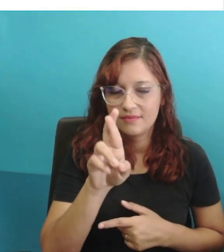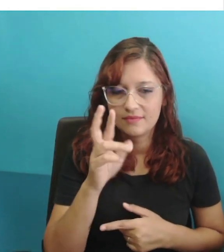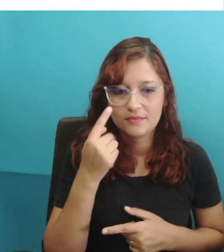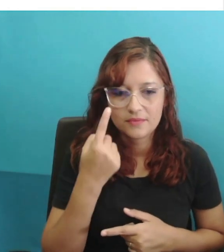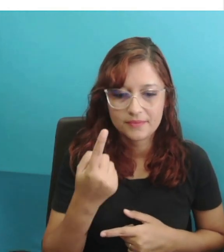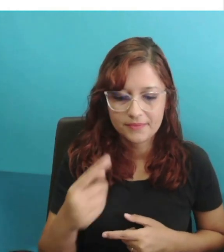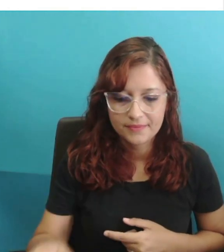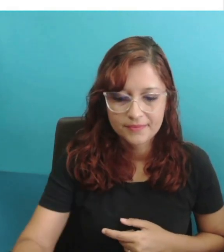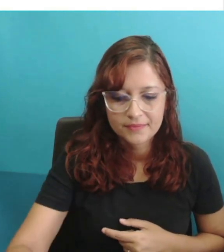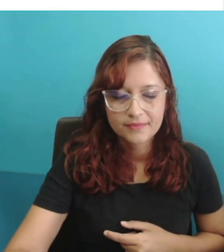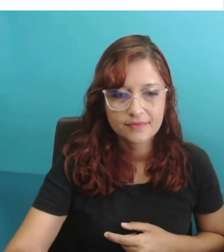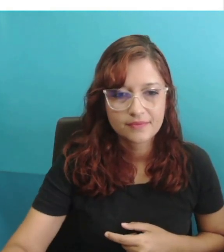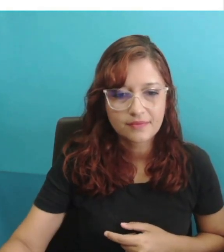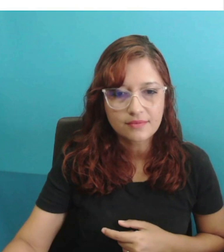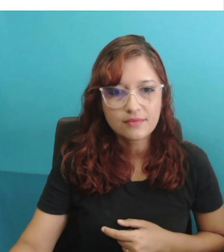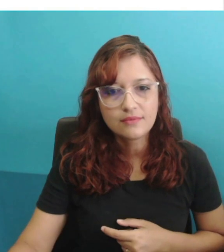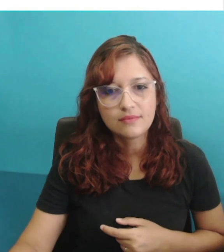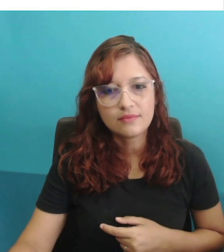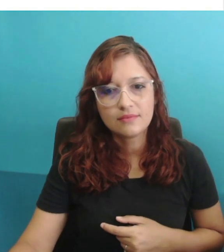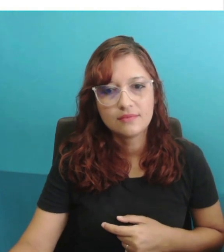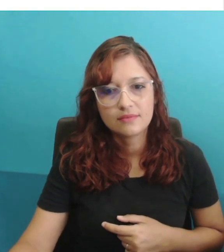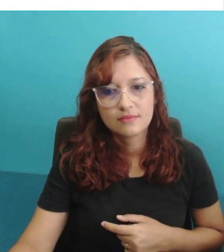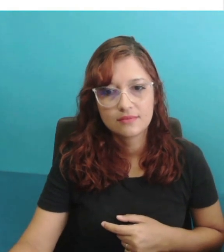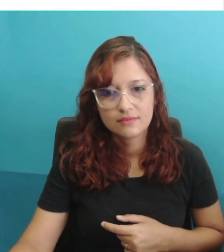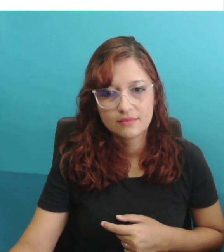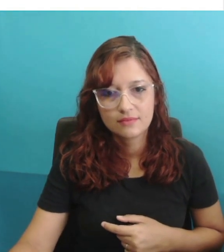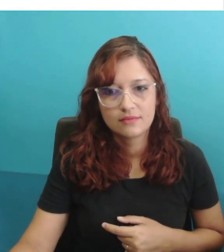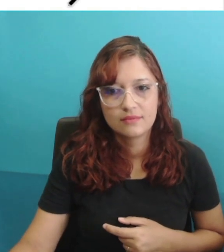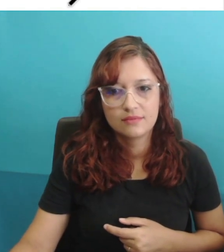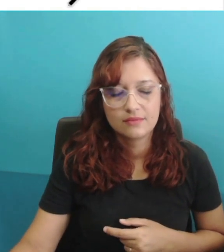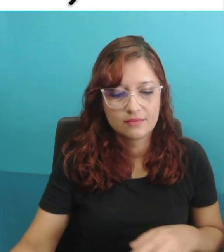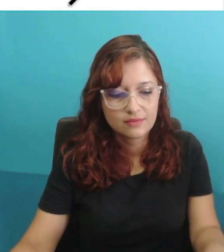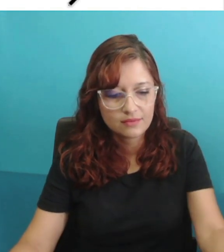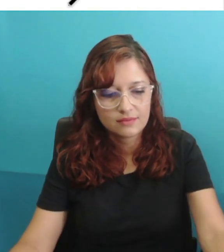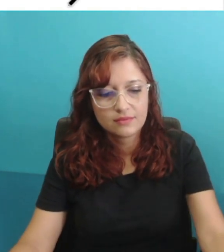Entendeu? Agora vamos à segunda conjugação.